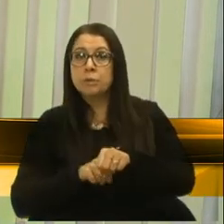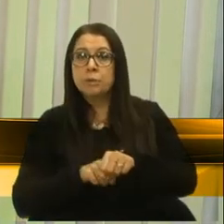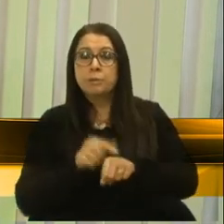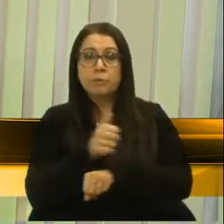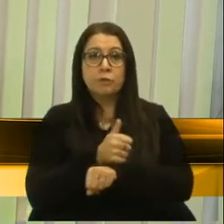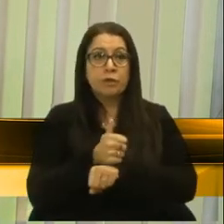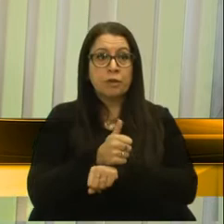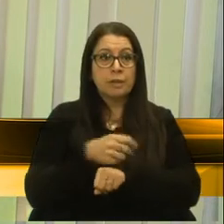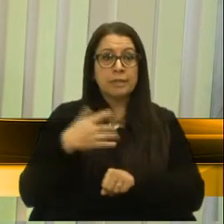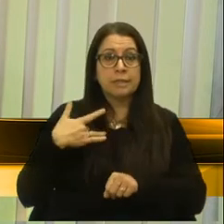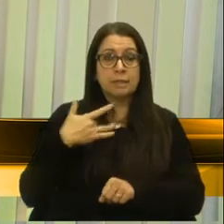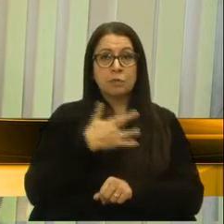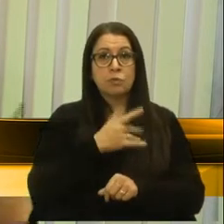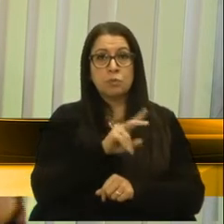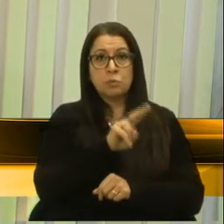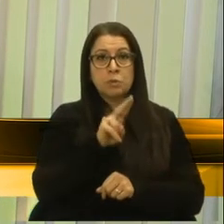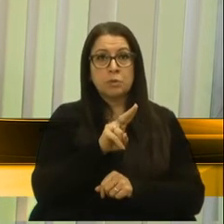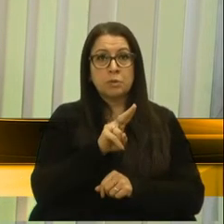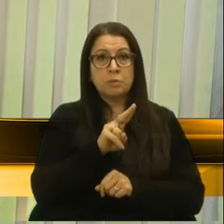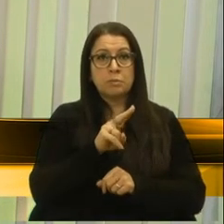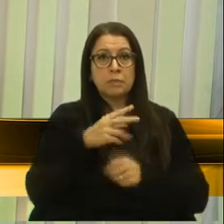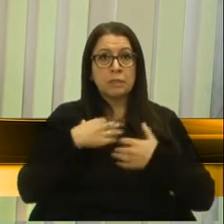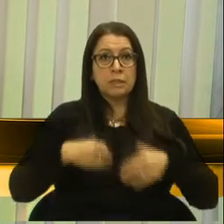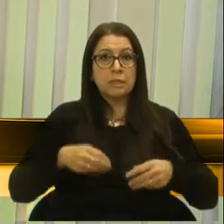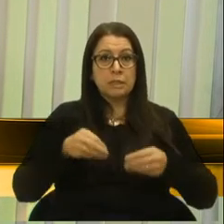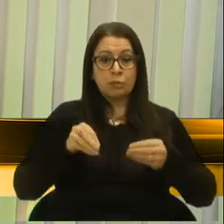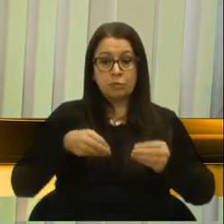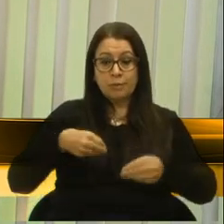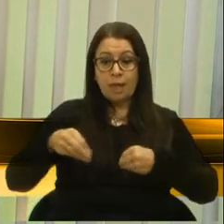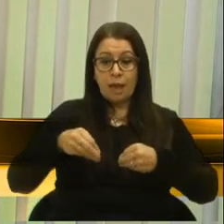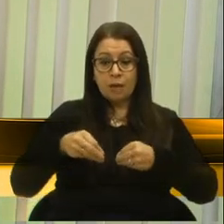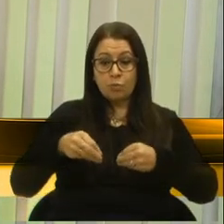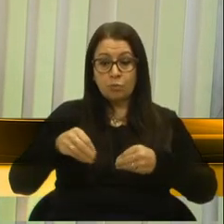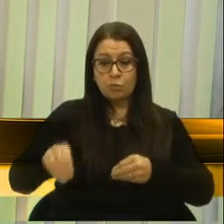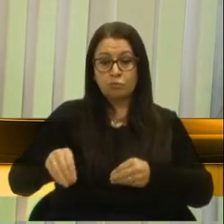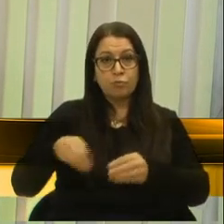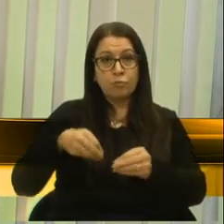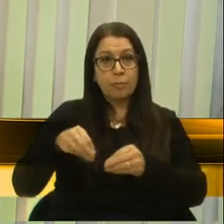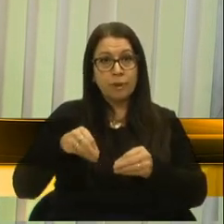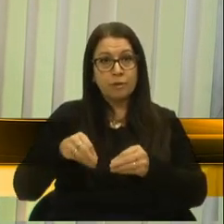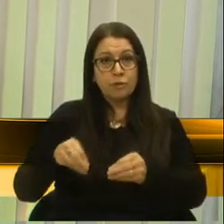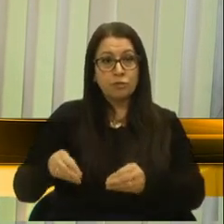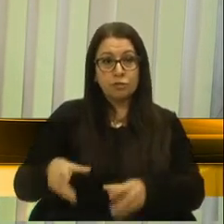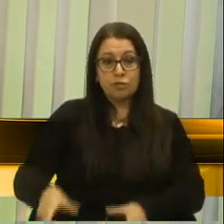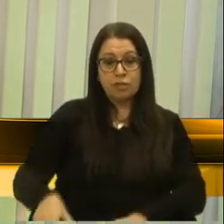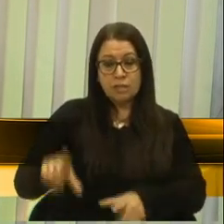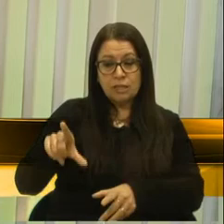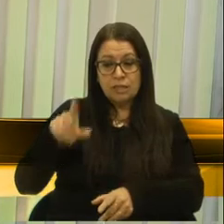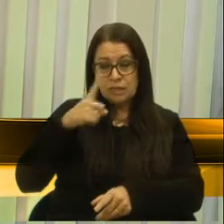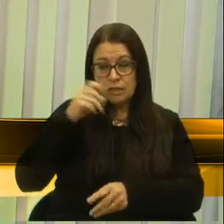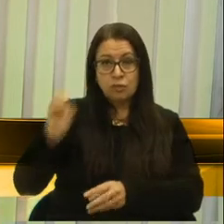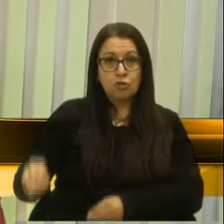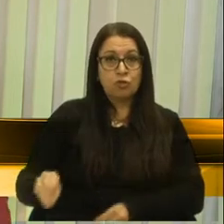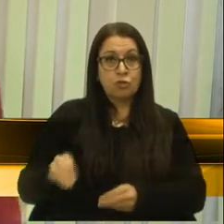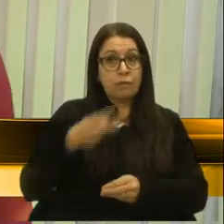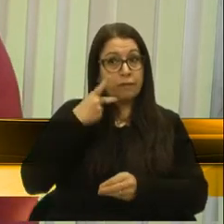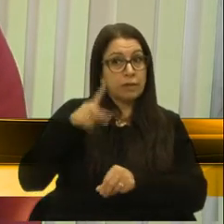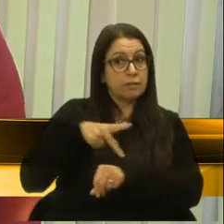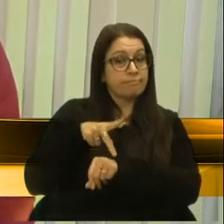saúde acabavam utilizando como guarda-pó sacos de lixo. Nós estamos falando da Espanha. Né? Então, aqui nós